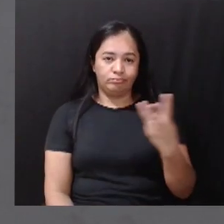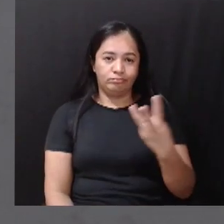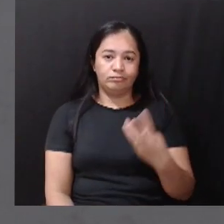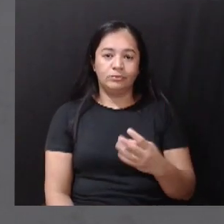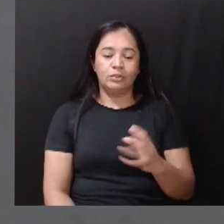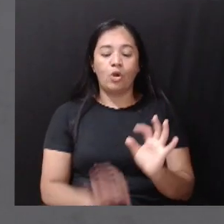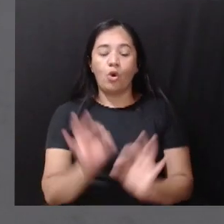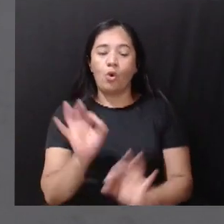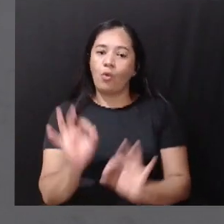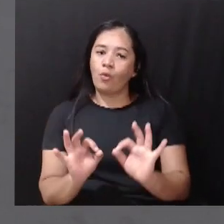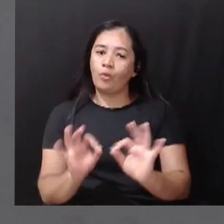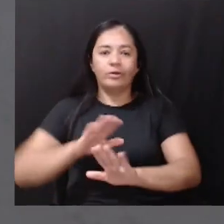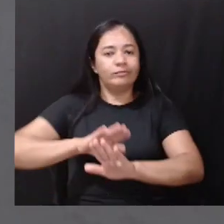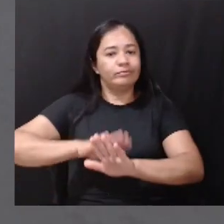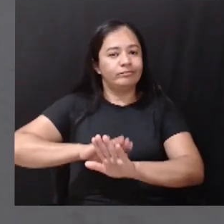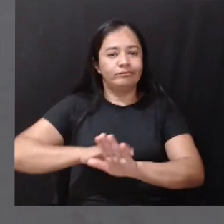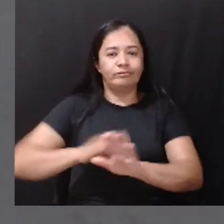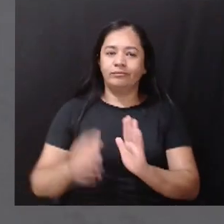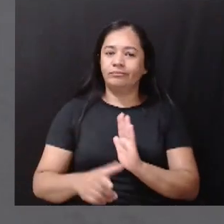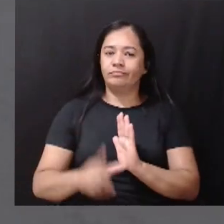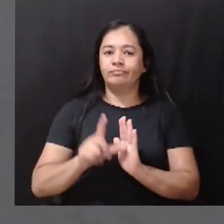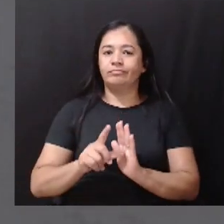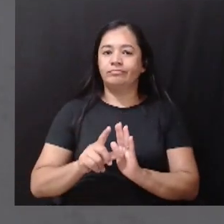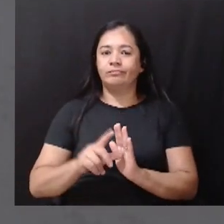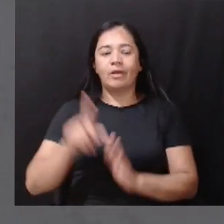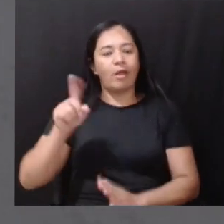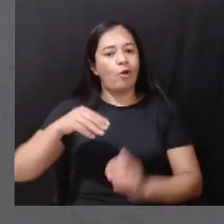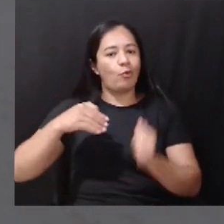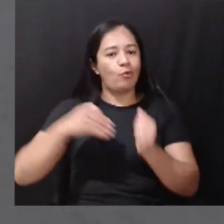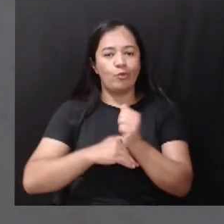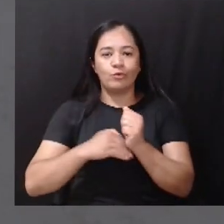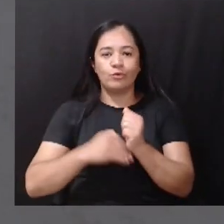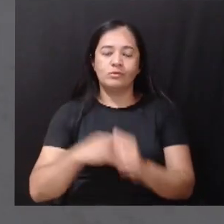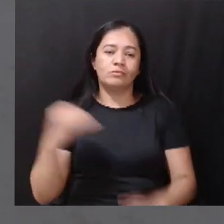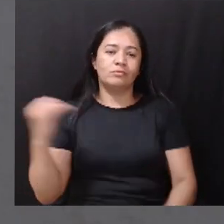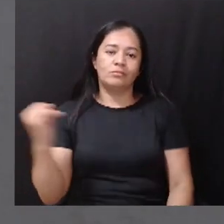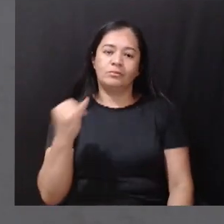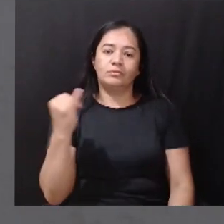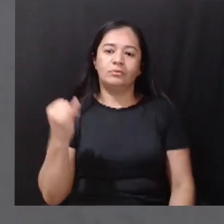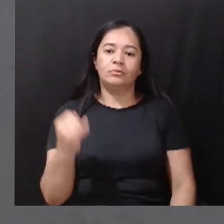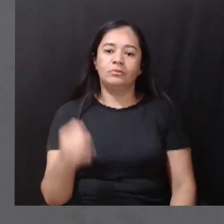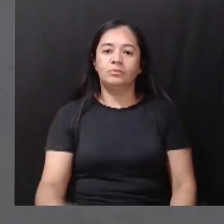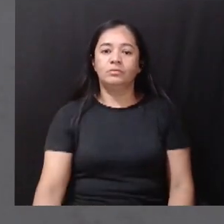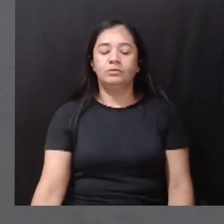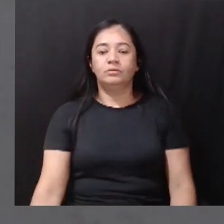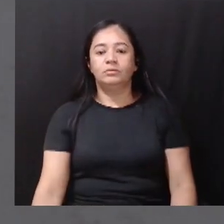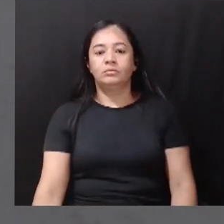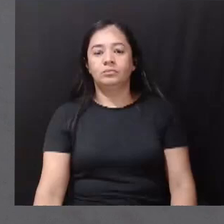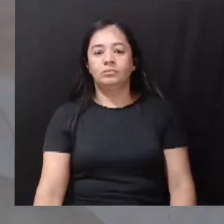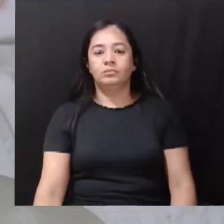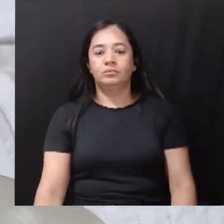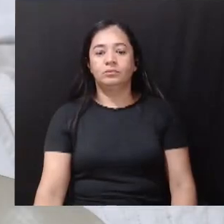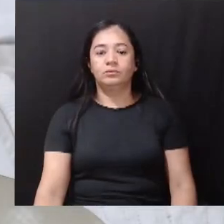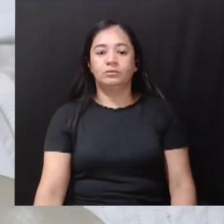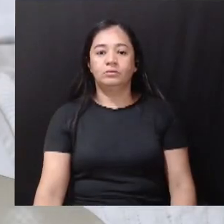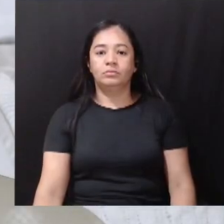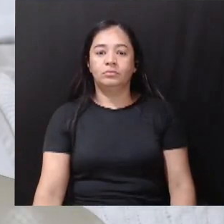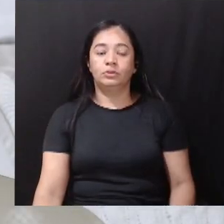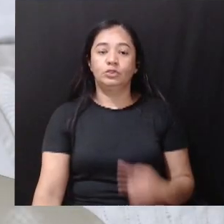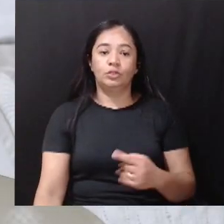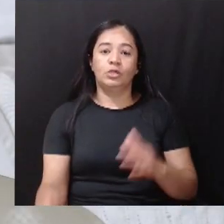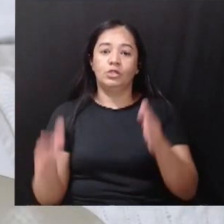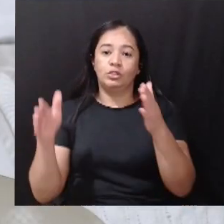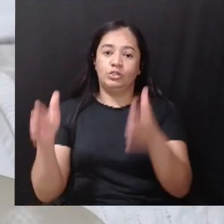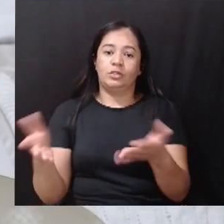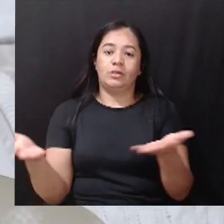né, ele é a chave primordial das finanças. Então, a gente, chegando agora